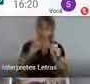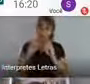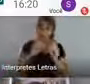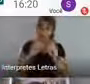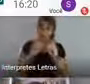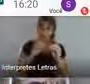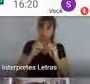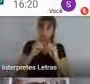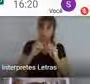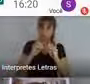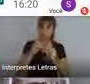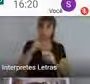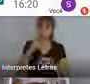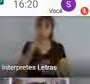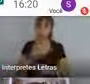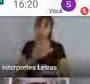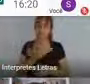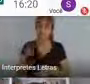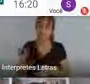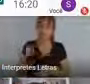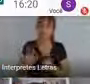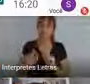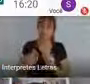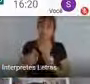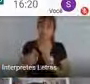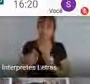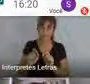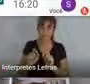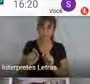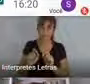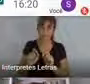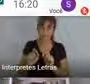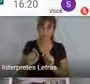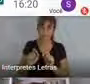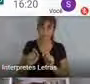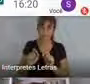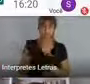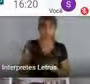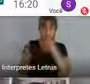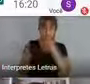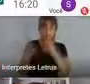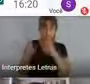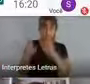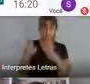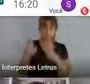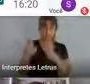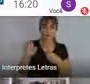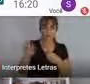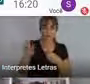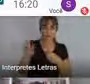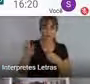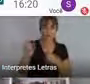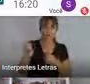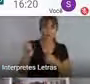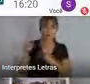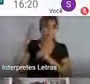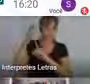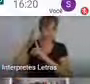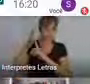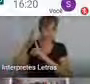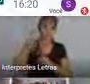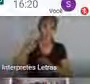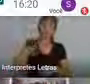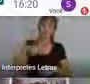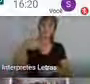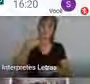e eu reforço, é que, primeiramente, o professor Regis, né, irá falar, irá palestrar, e, em seguida, nós levantaremos